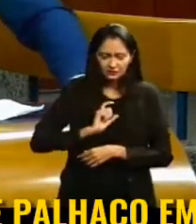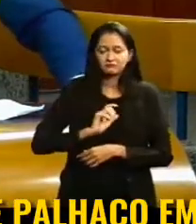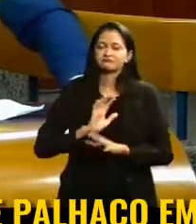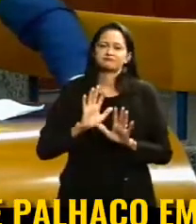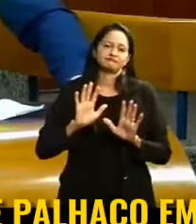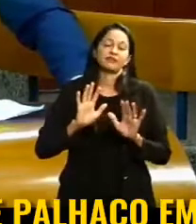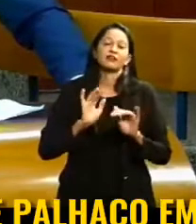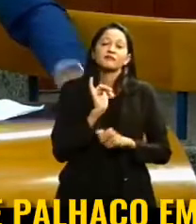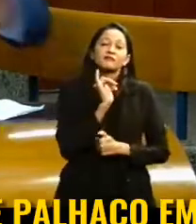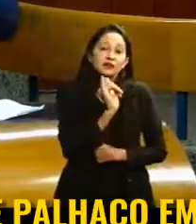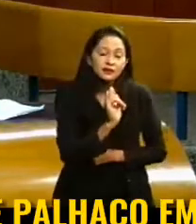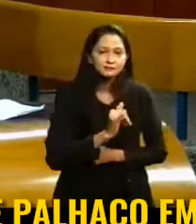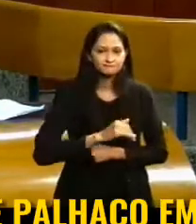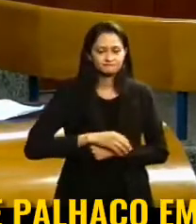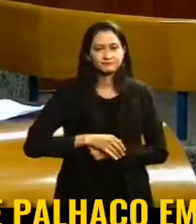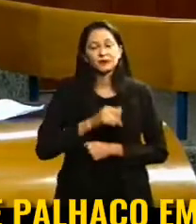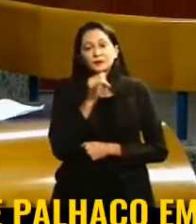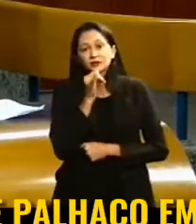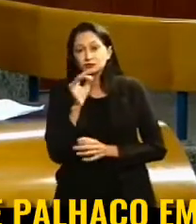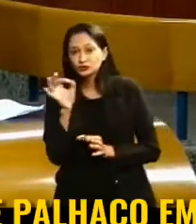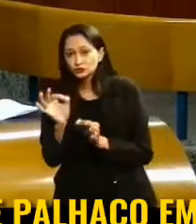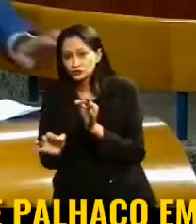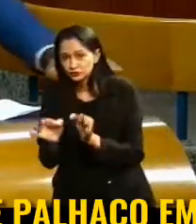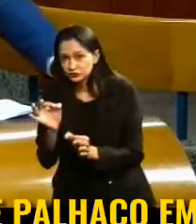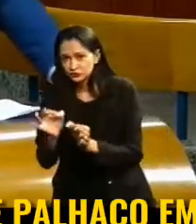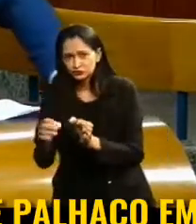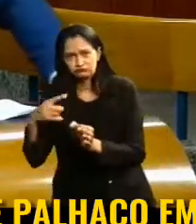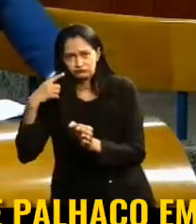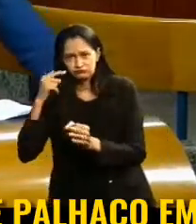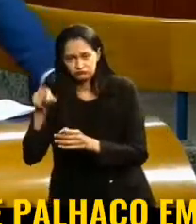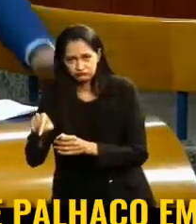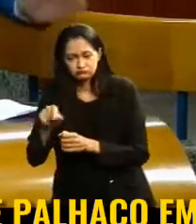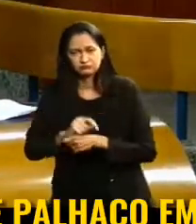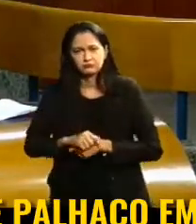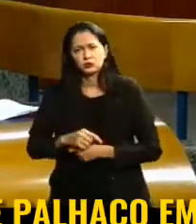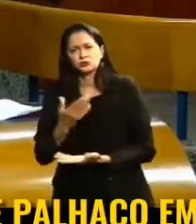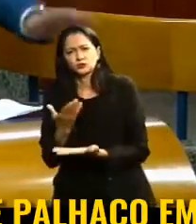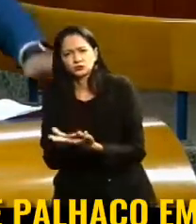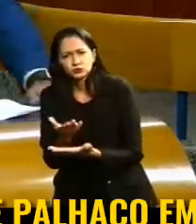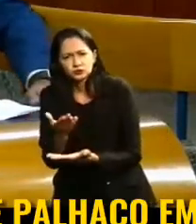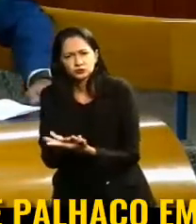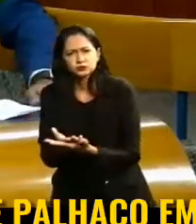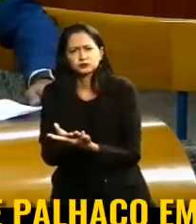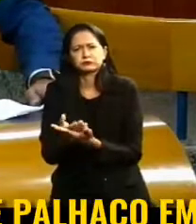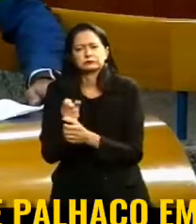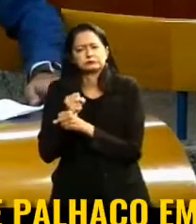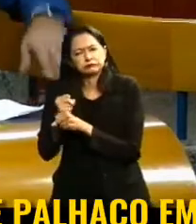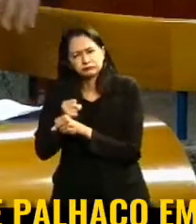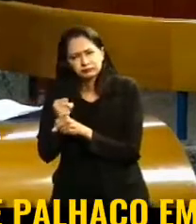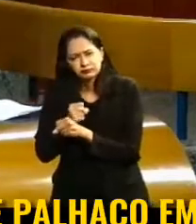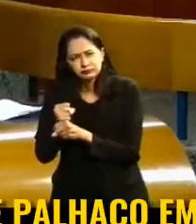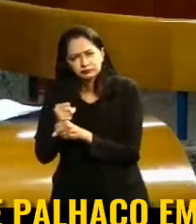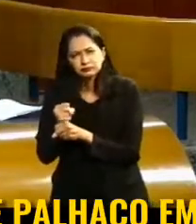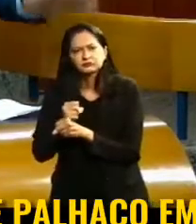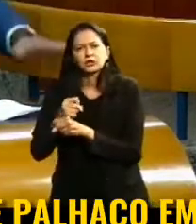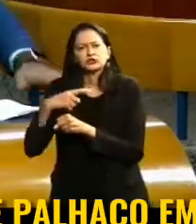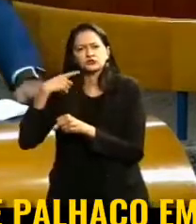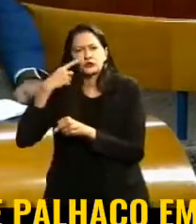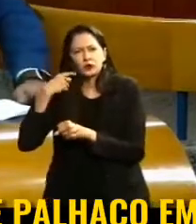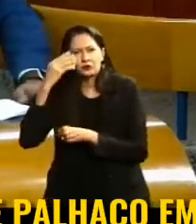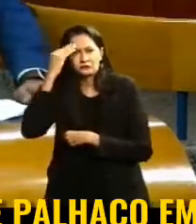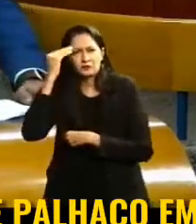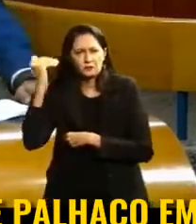dizer o seguinte, um juiz de direito, que é conhecedor de direito, que estuda a vida inteira, os melhores